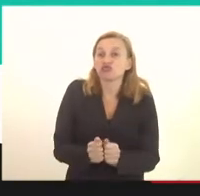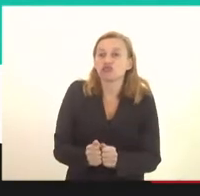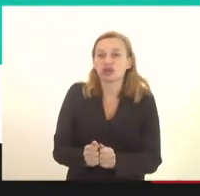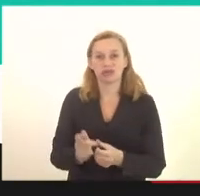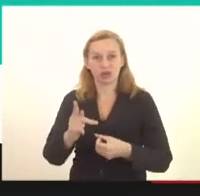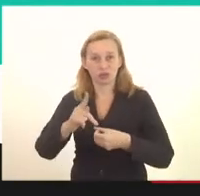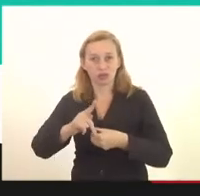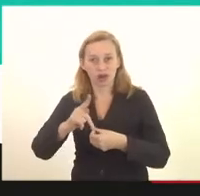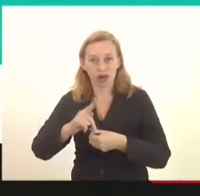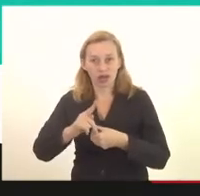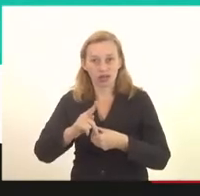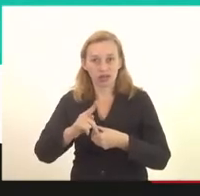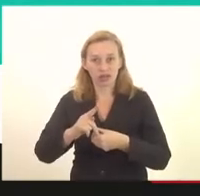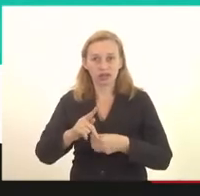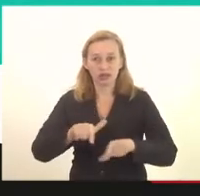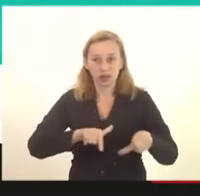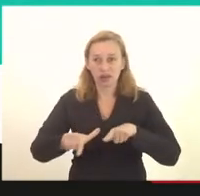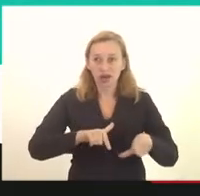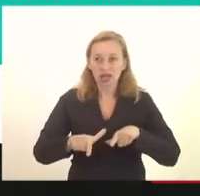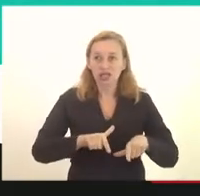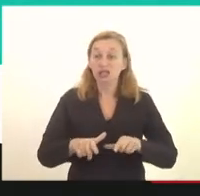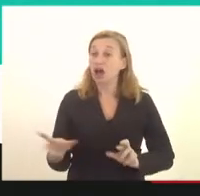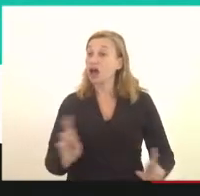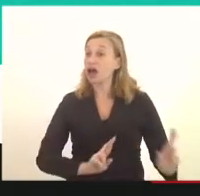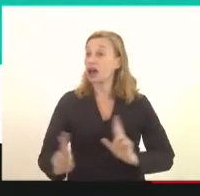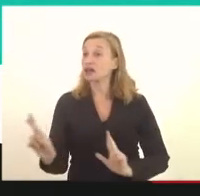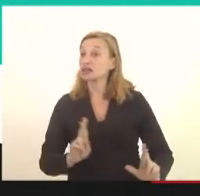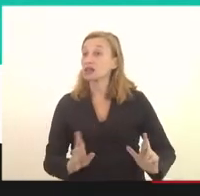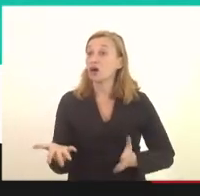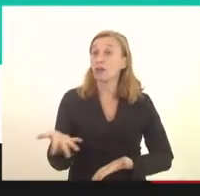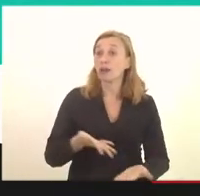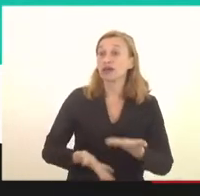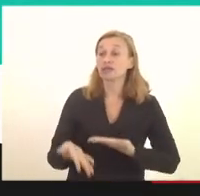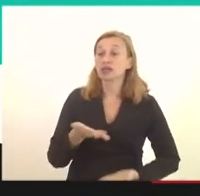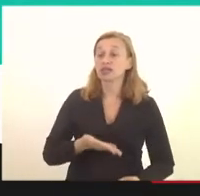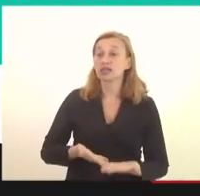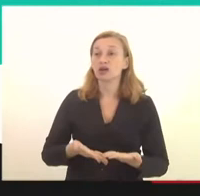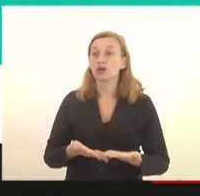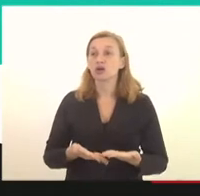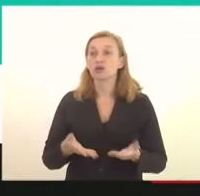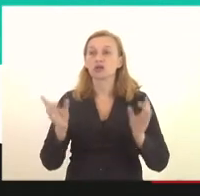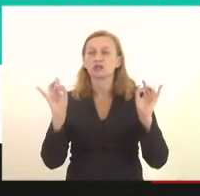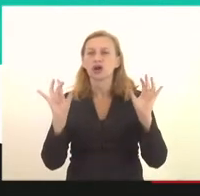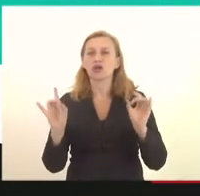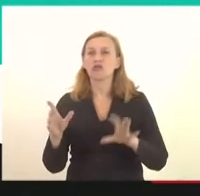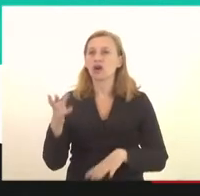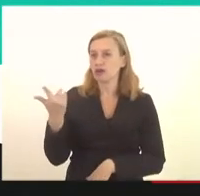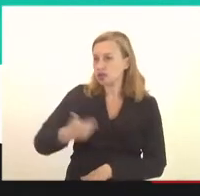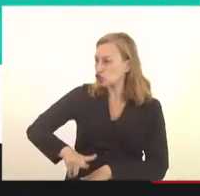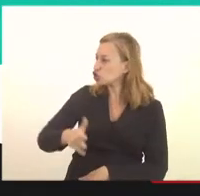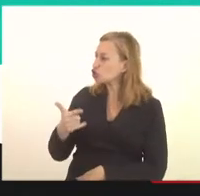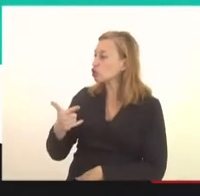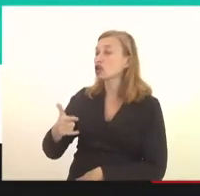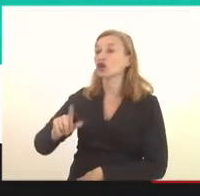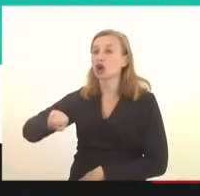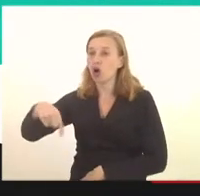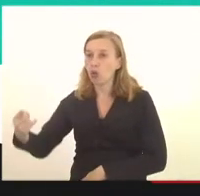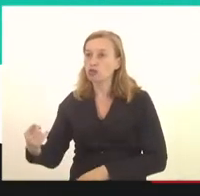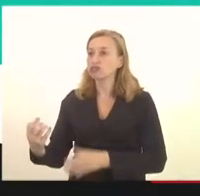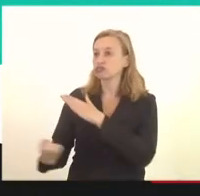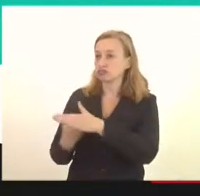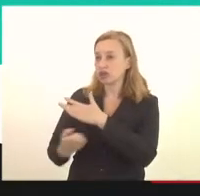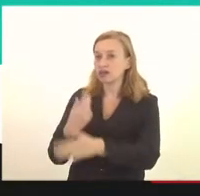e em relação à participação especial, eu vou repetir o que outras empresas já falaram, a Petrobras é a operadora, então